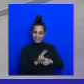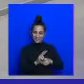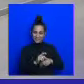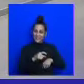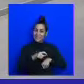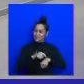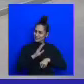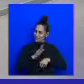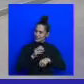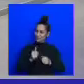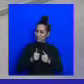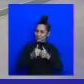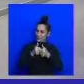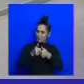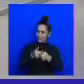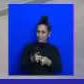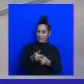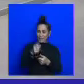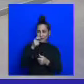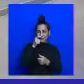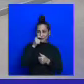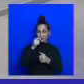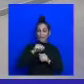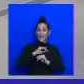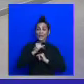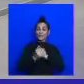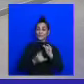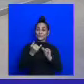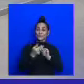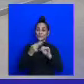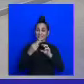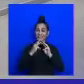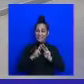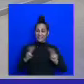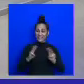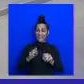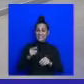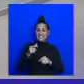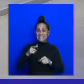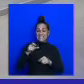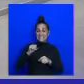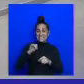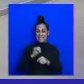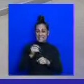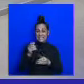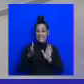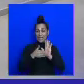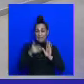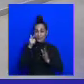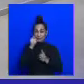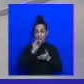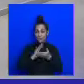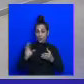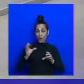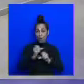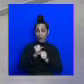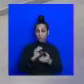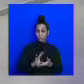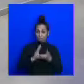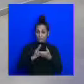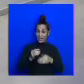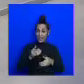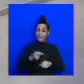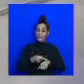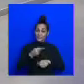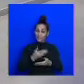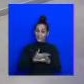nossos auditores. Daqui a pouco você pode conferir diretamente no site oficial da Caixa se tivemos apostas vencedoras ou se o prêmio acumulou.